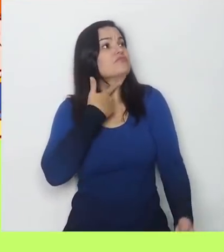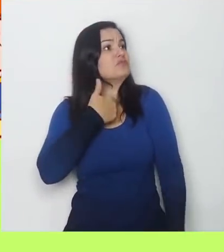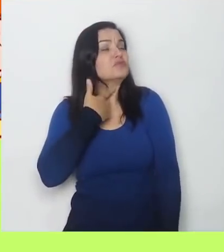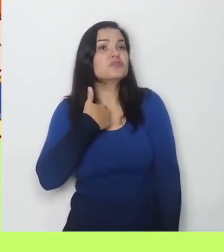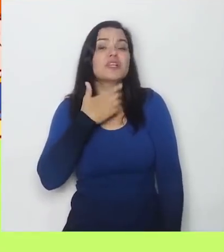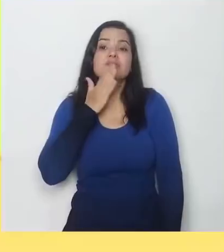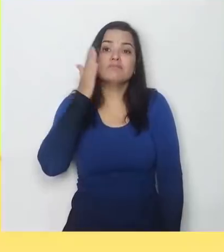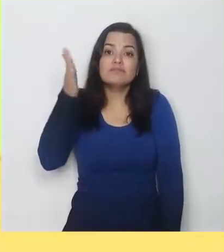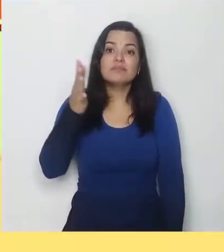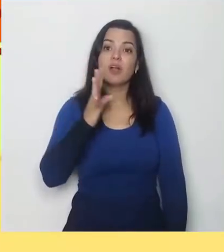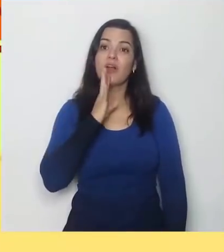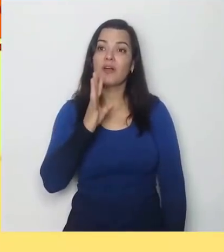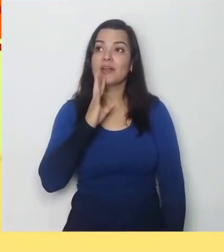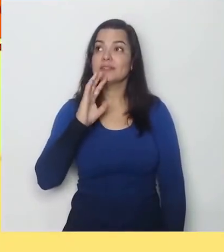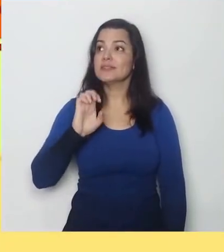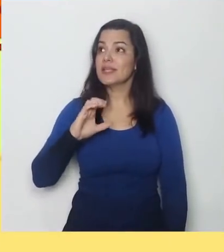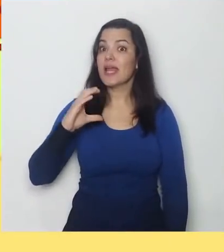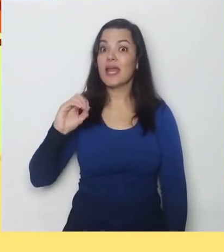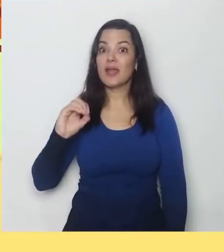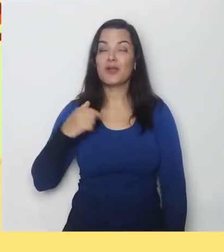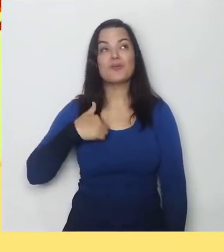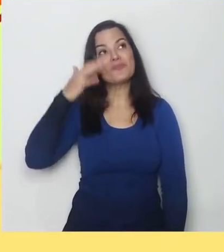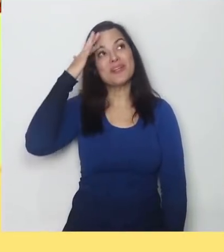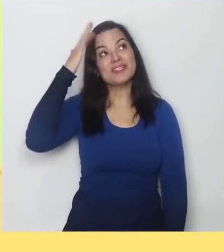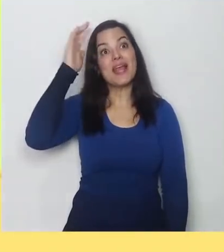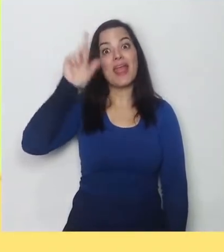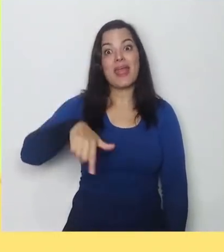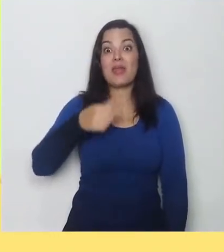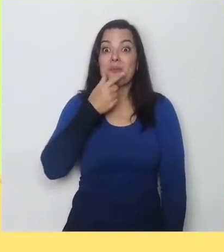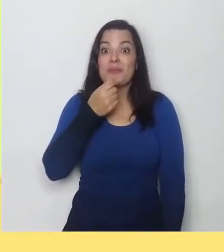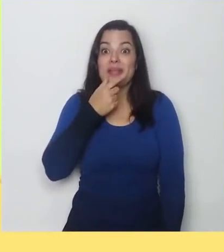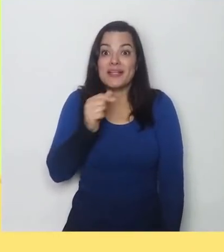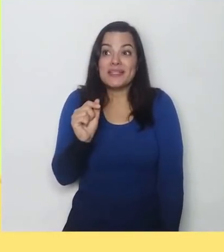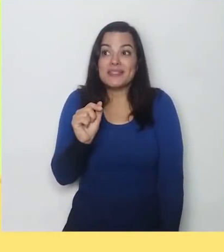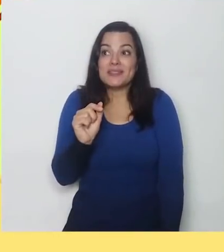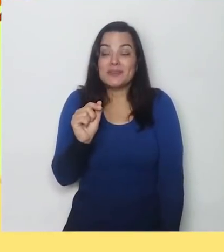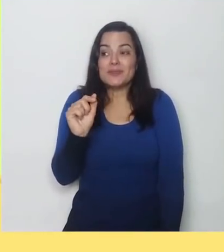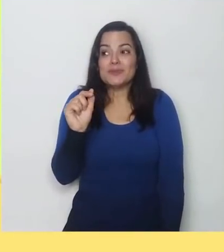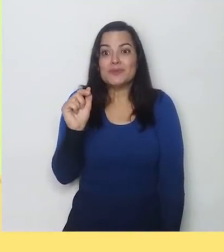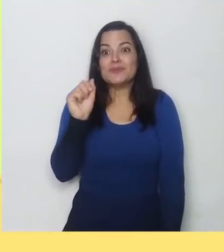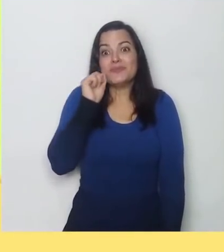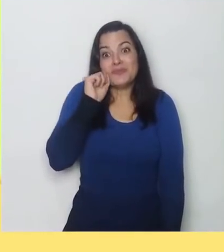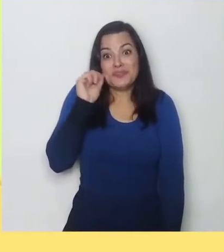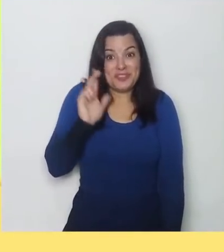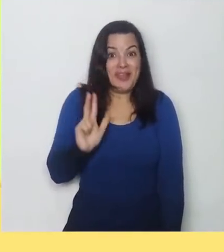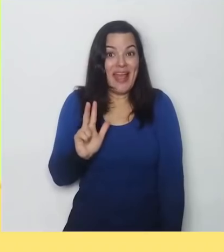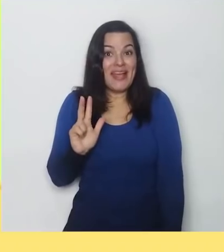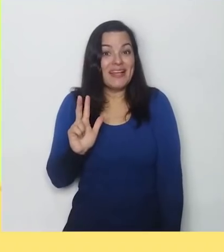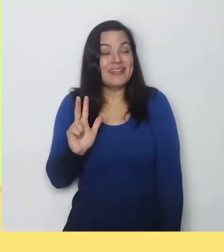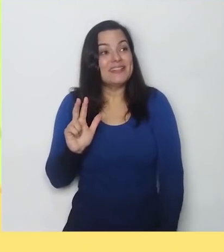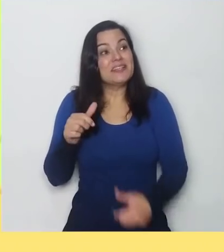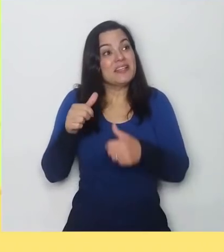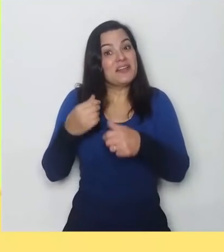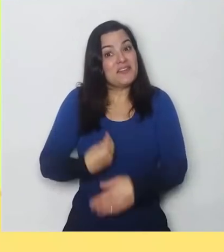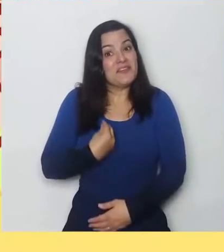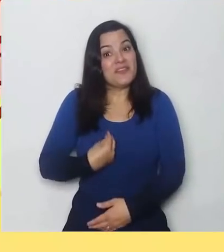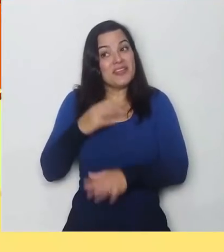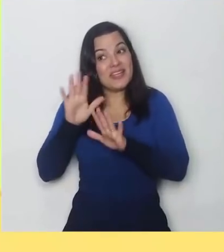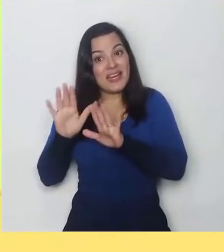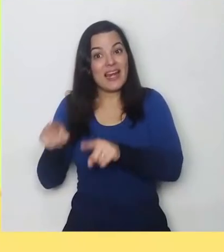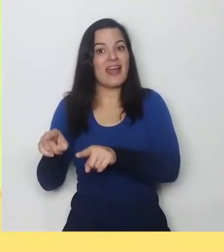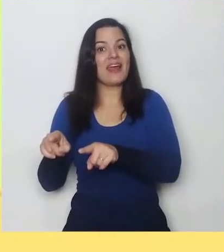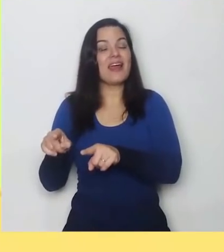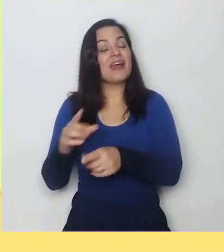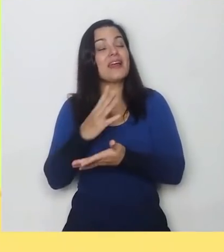Eco, porque ele deve ser um menino bem esperto que vive ali e gosta de imitar a gente. Mas a Pro